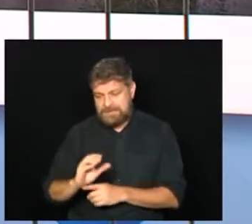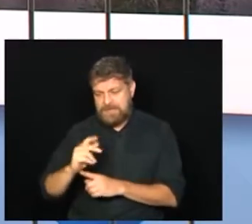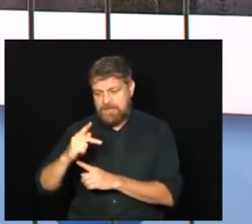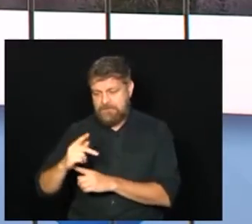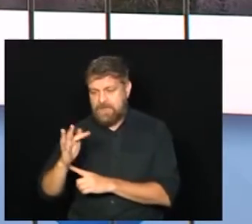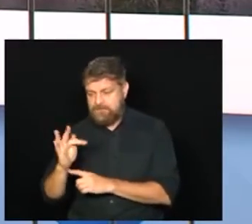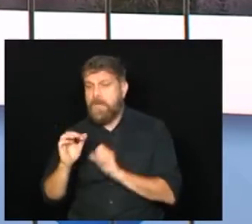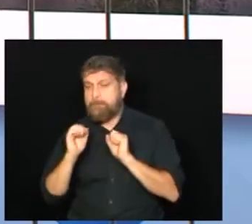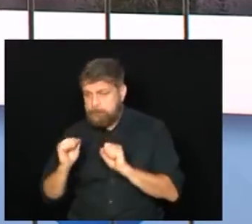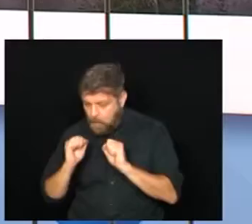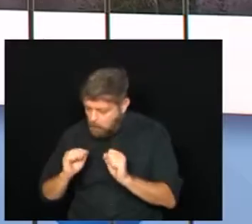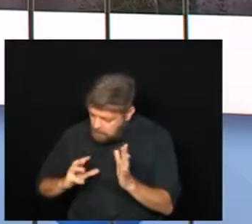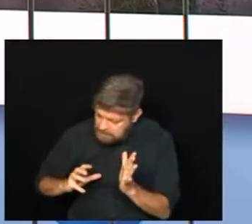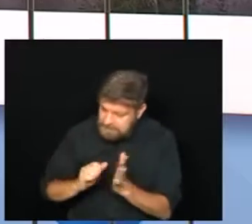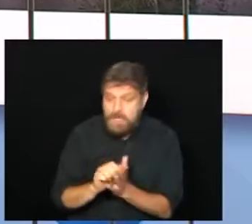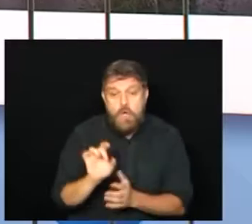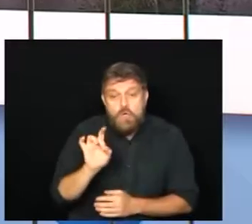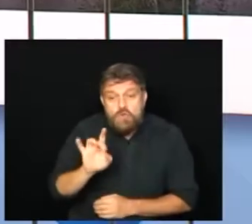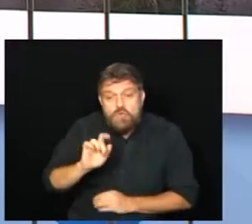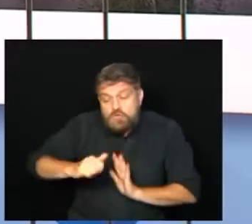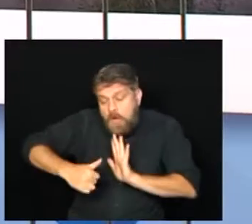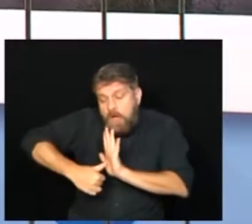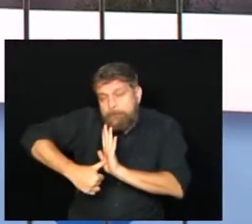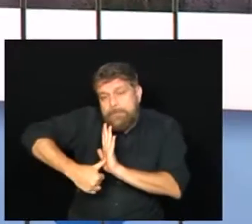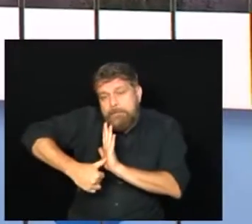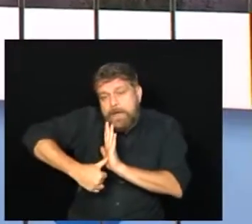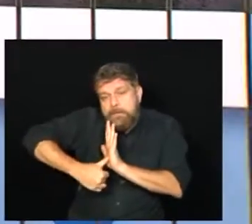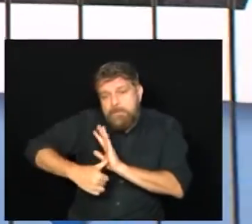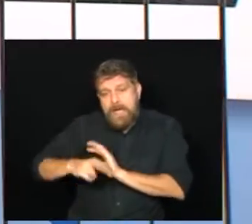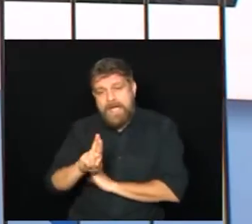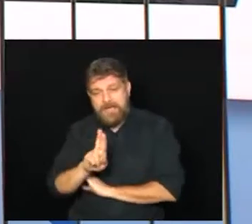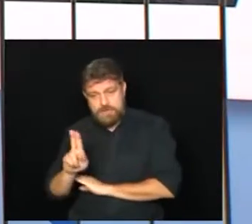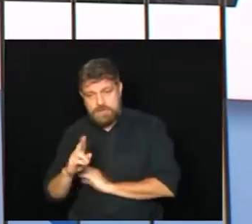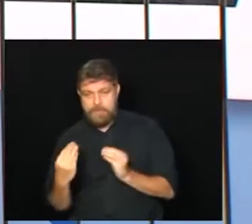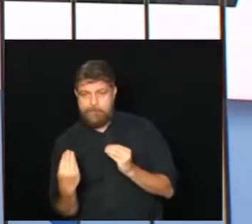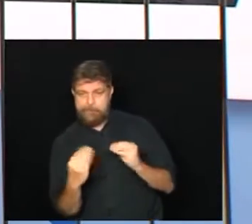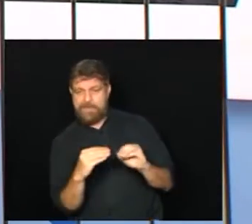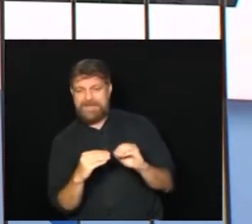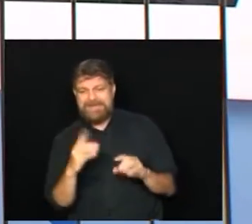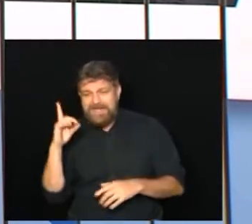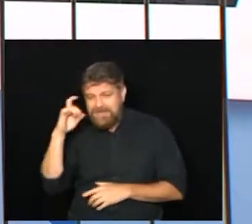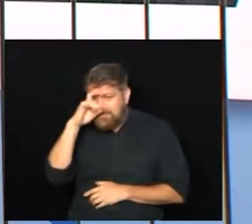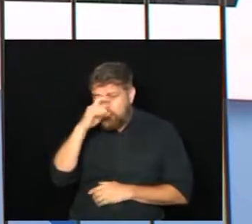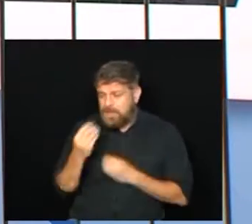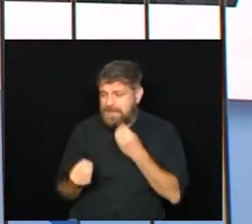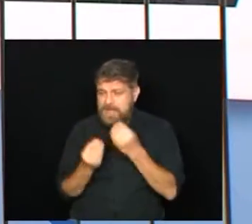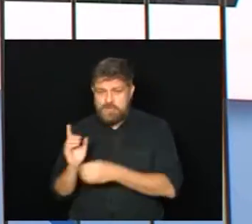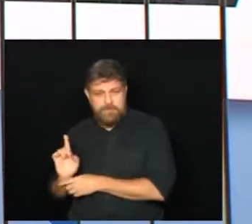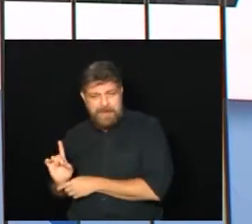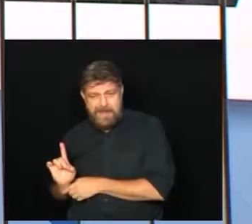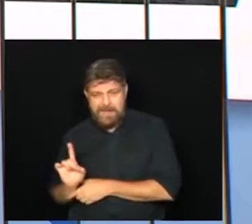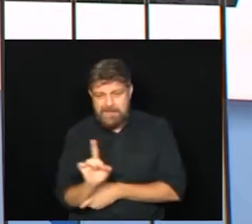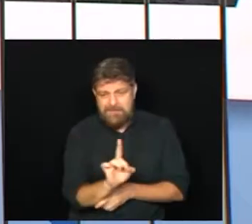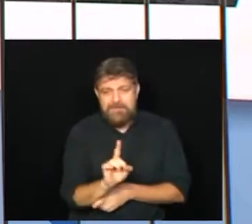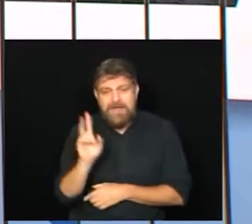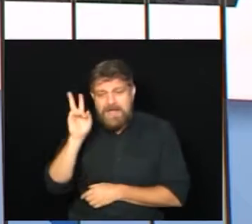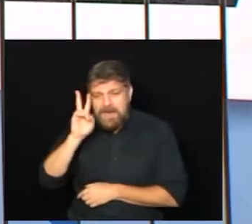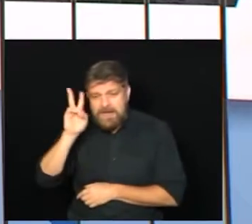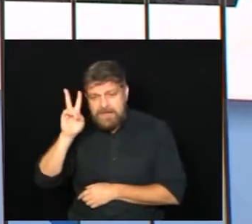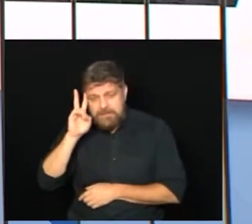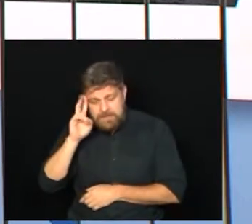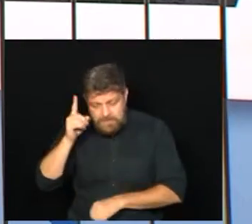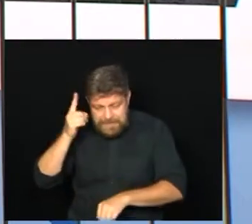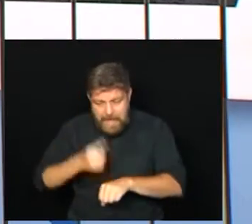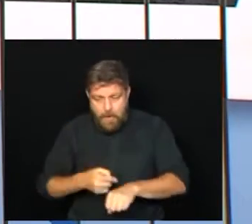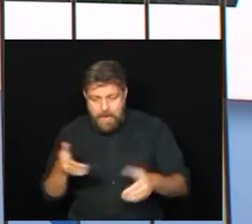fazer a inscrição apenas com o RG, e qualquer dificuldade de locomoção, lembrando que nesse